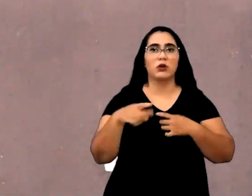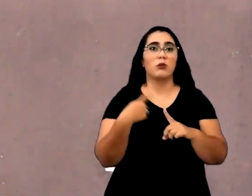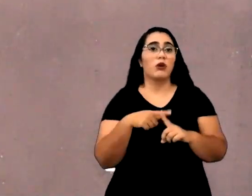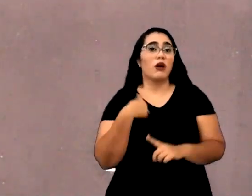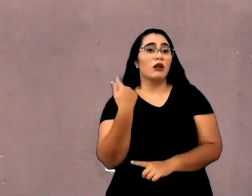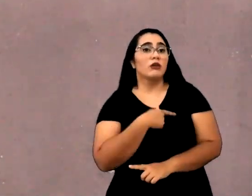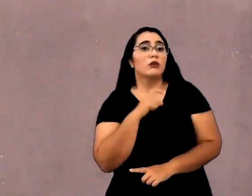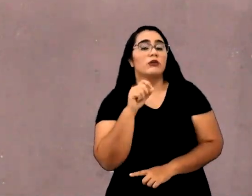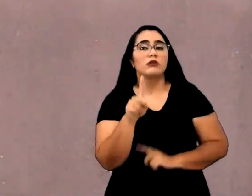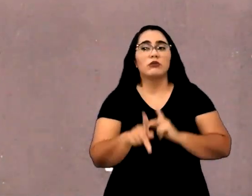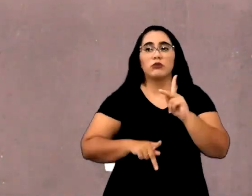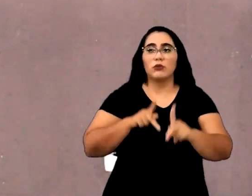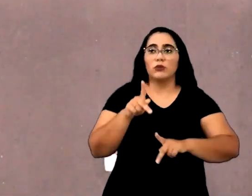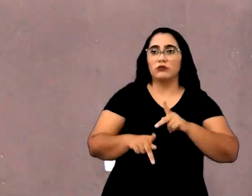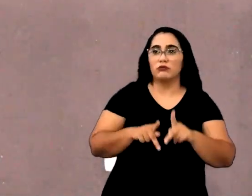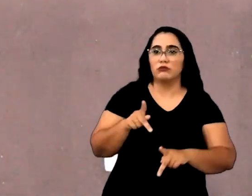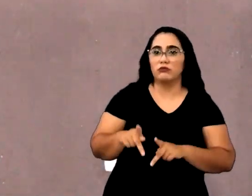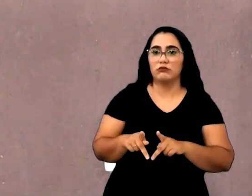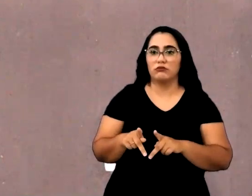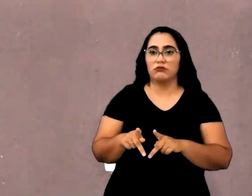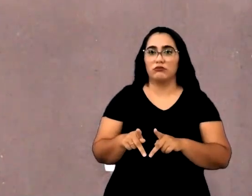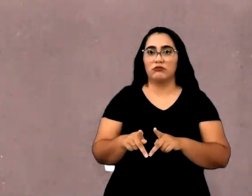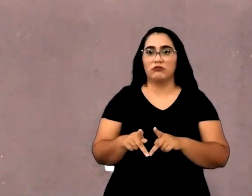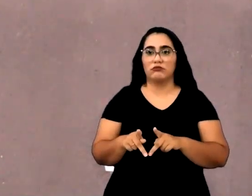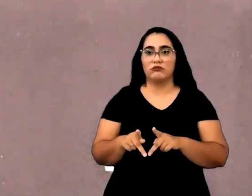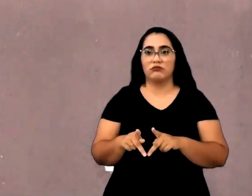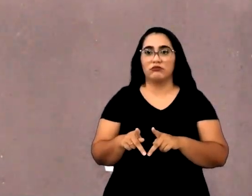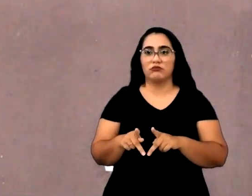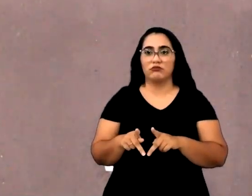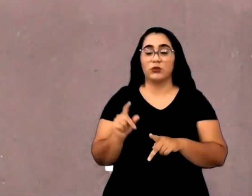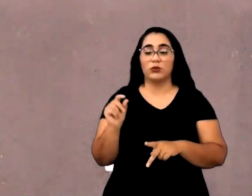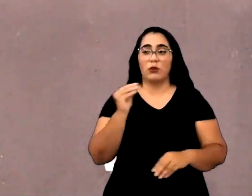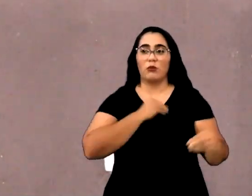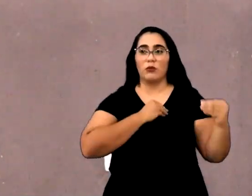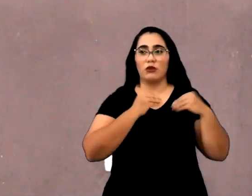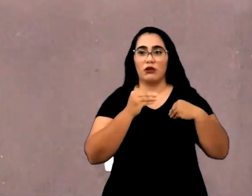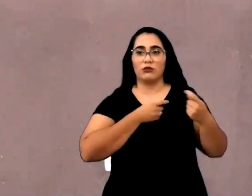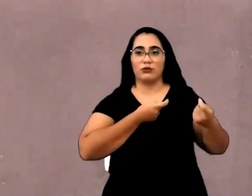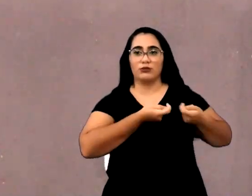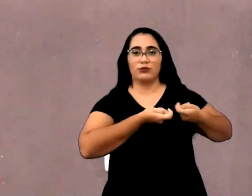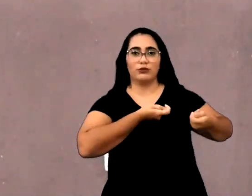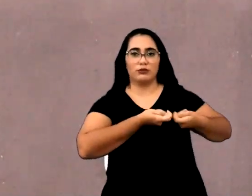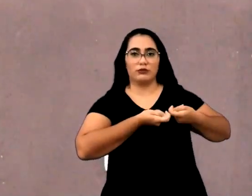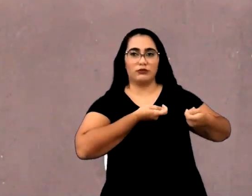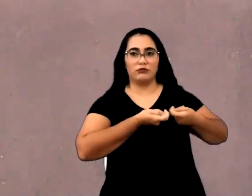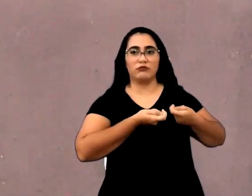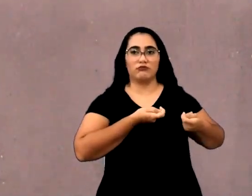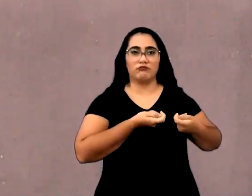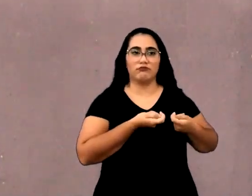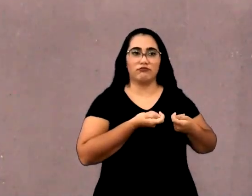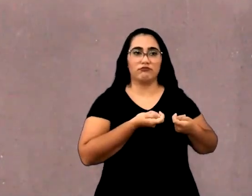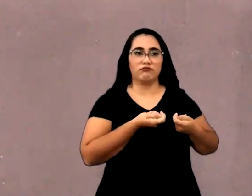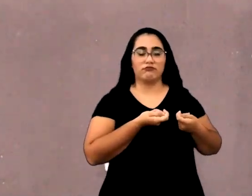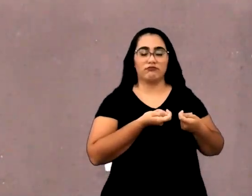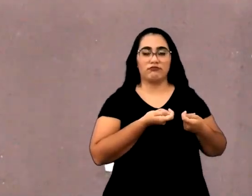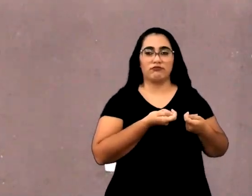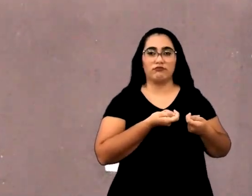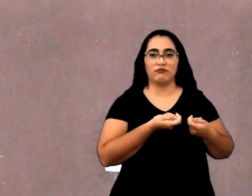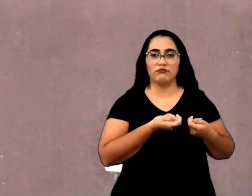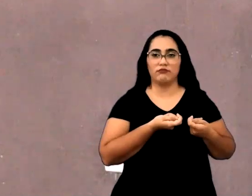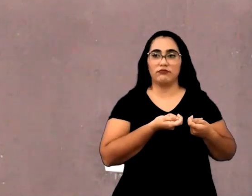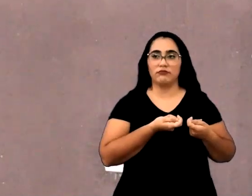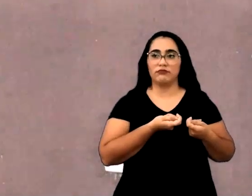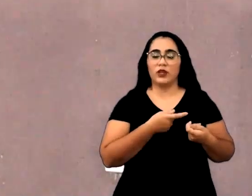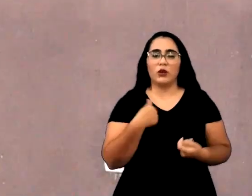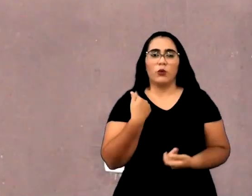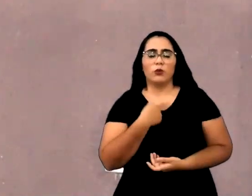porque nós éramos povo que vivia nas trevas, como diz lá Pedro aqui.